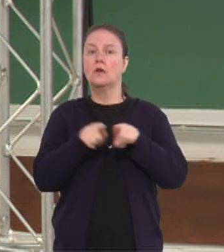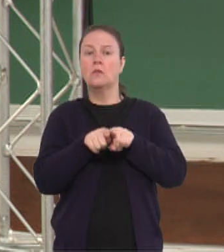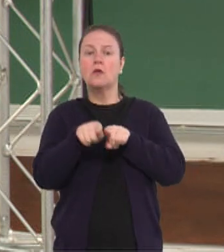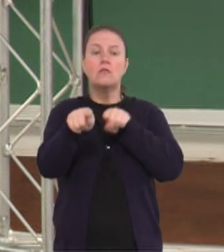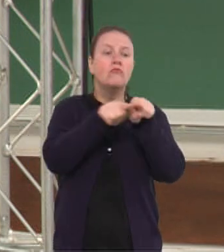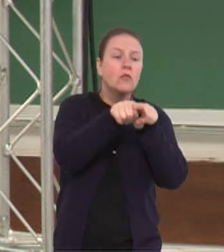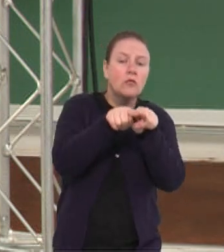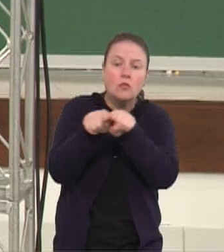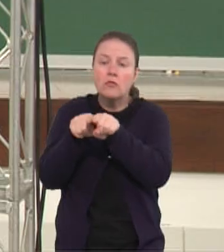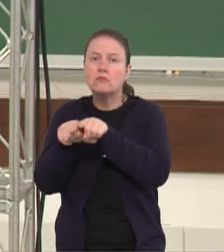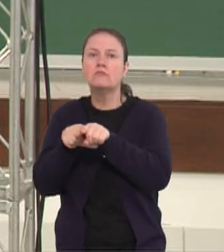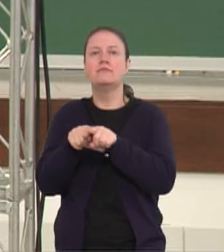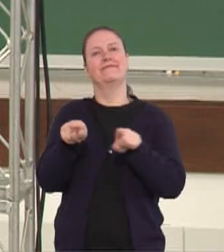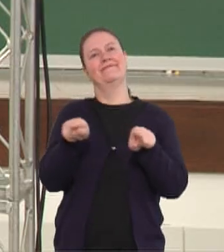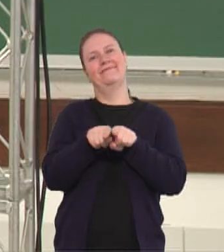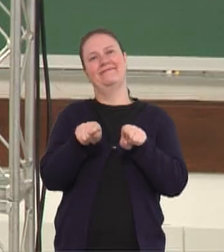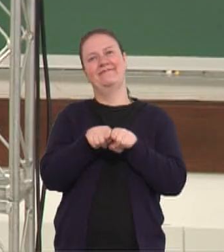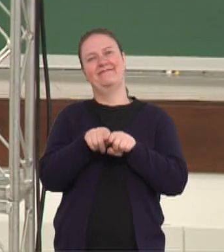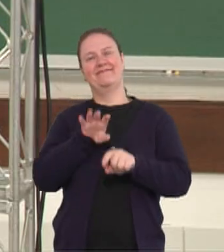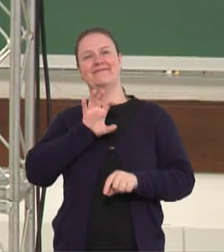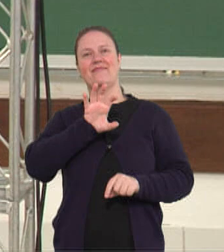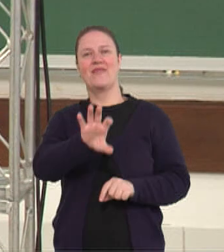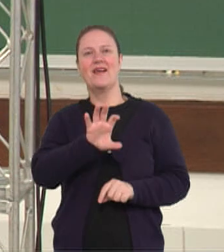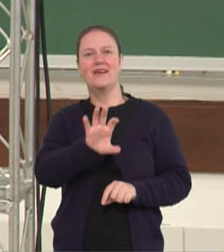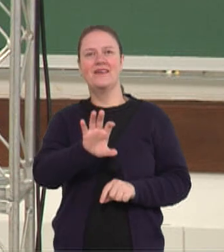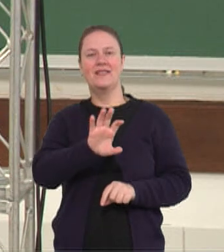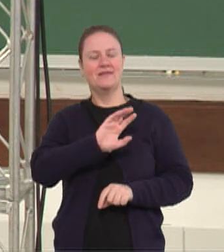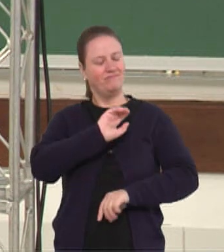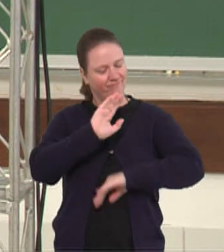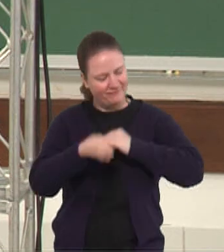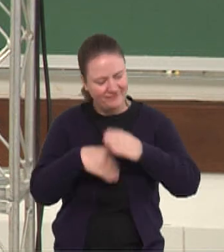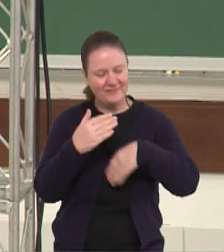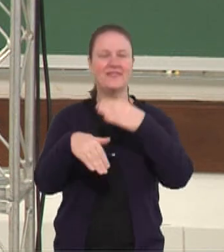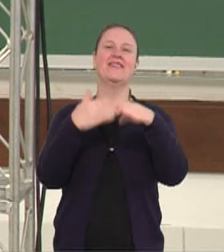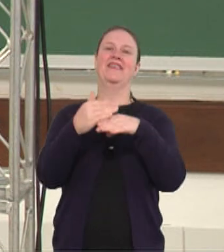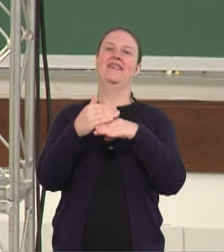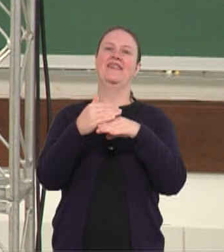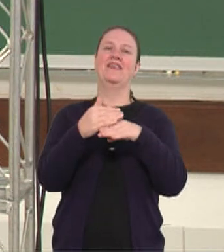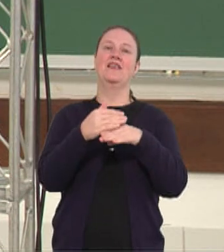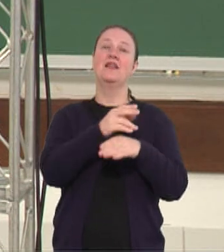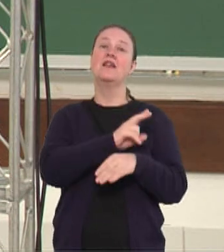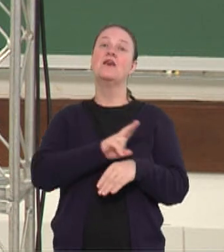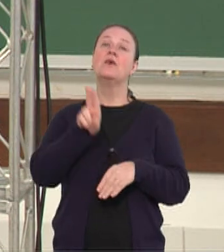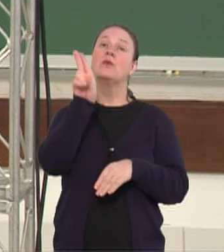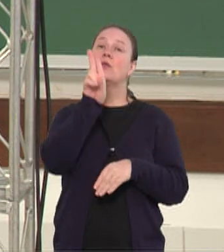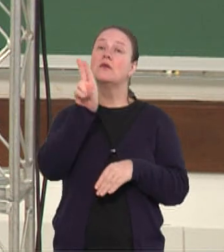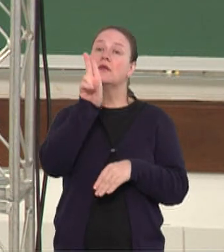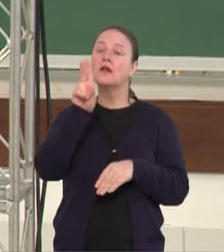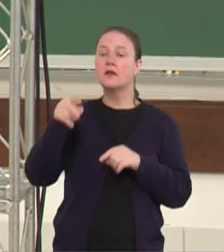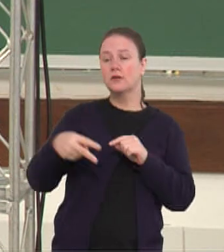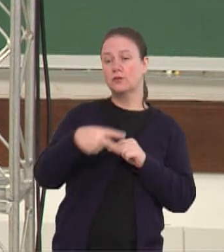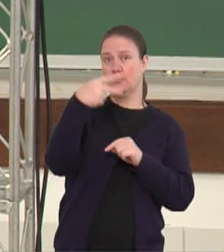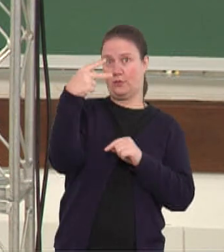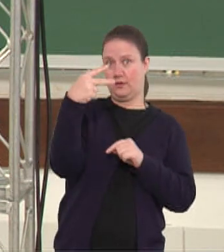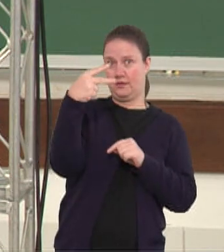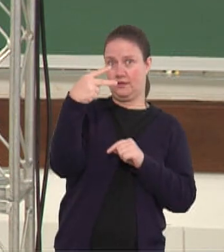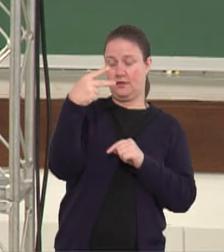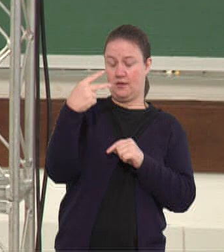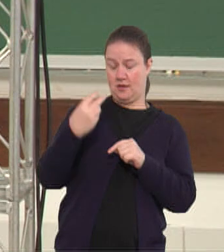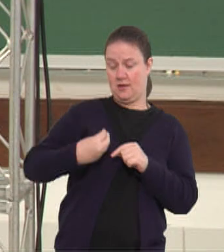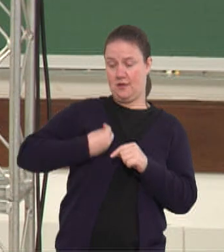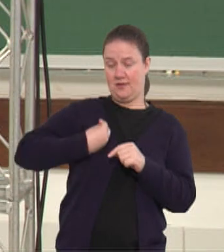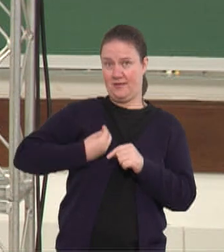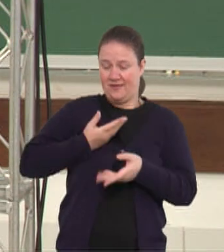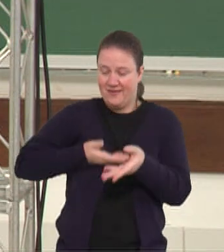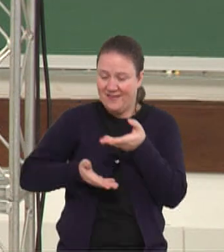né? Então, assim vamos dando sequência na nossa unidade 2, que é ser e conviver.